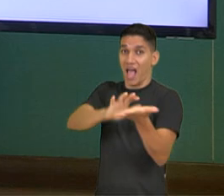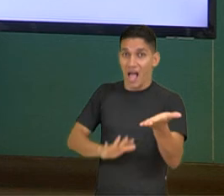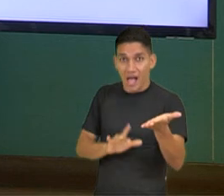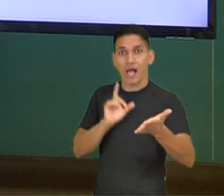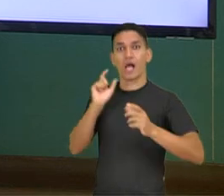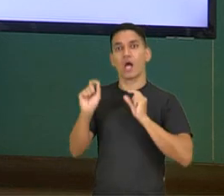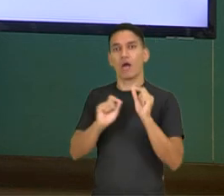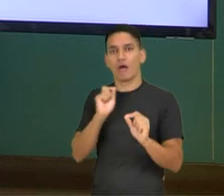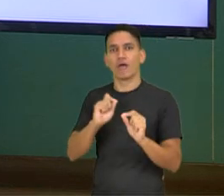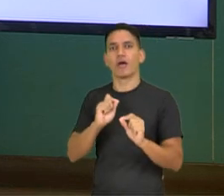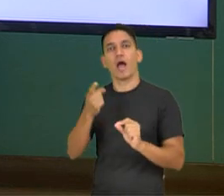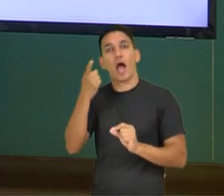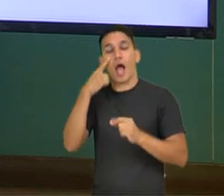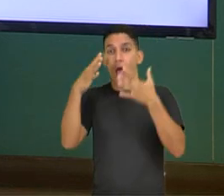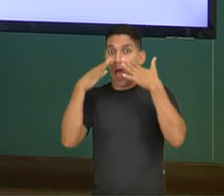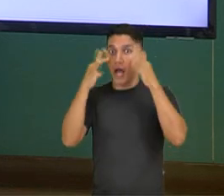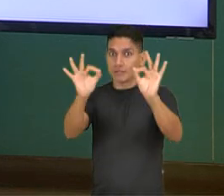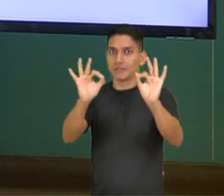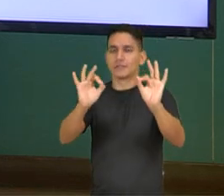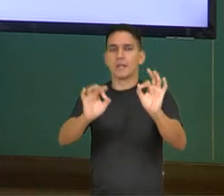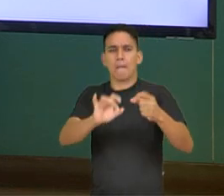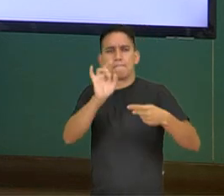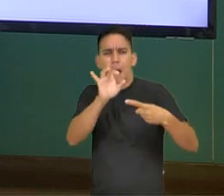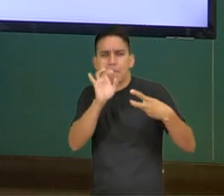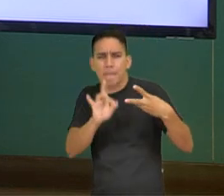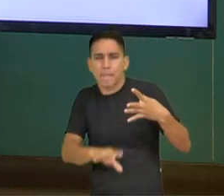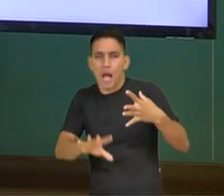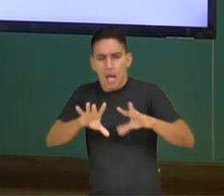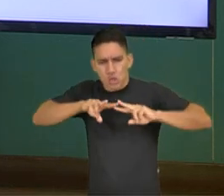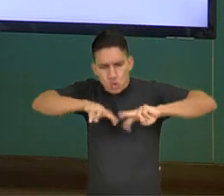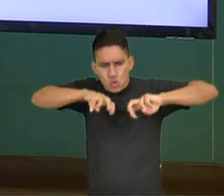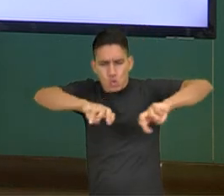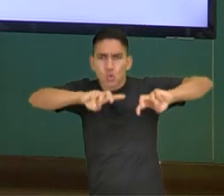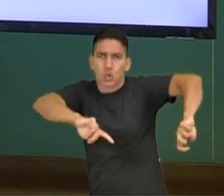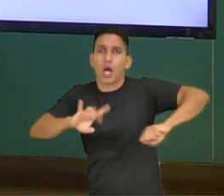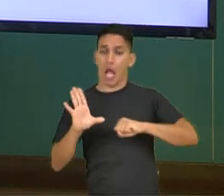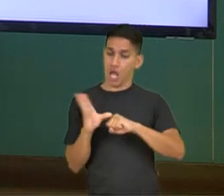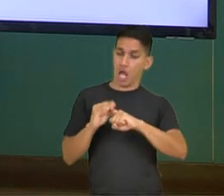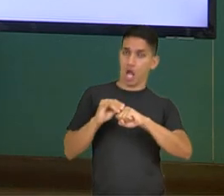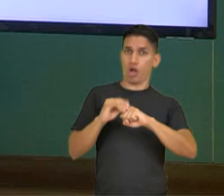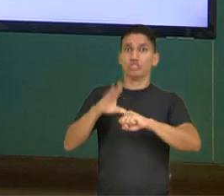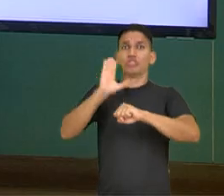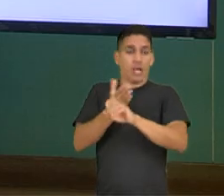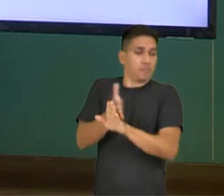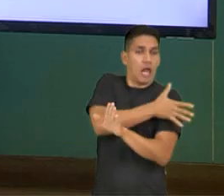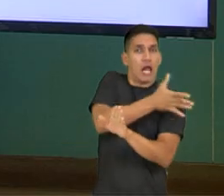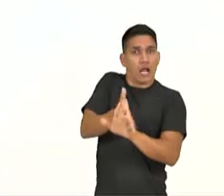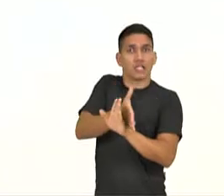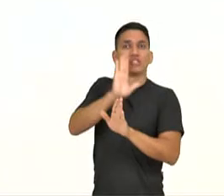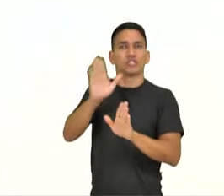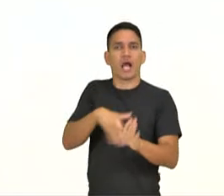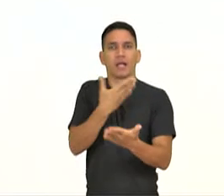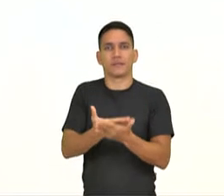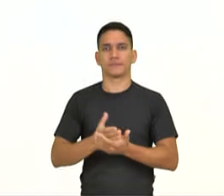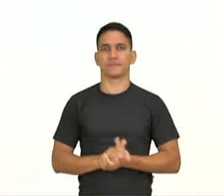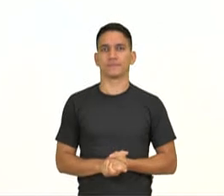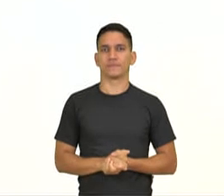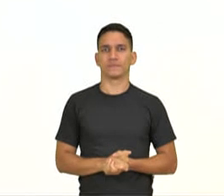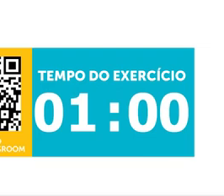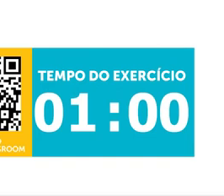atividade e fixe, minere o conhecimento adquirido sobre este assunto.